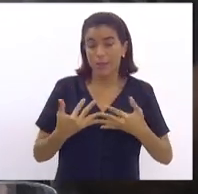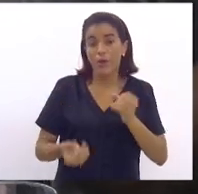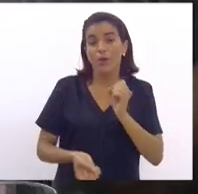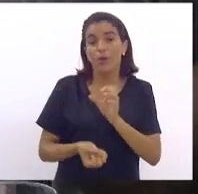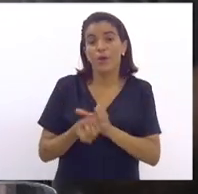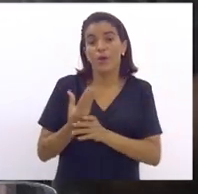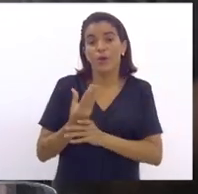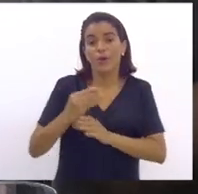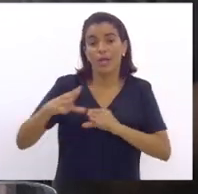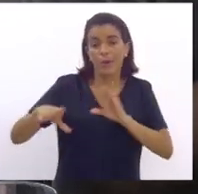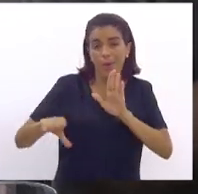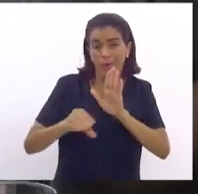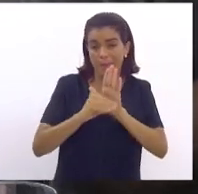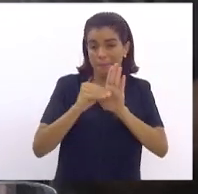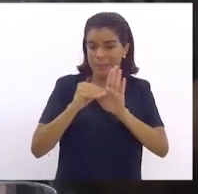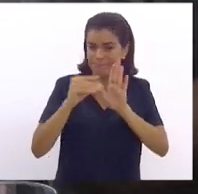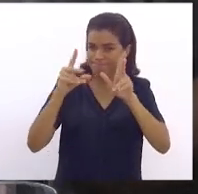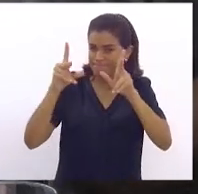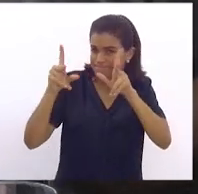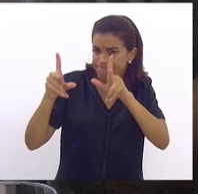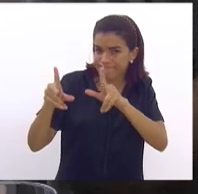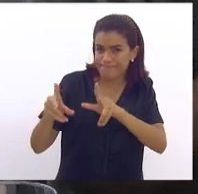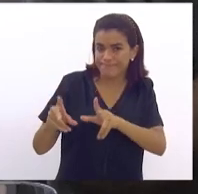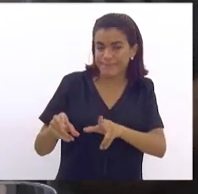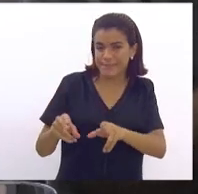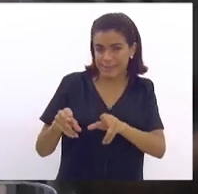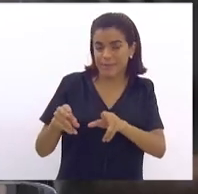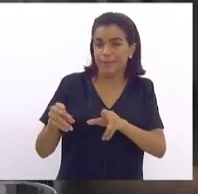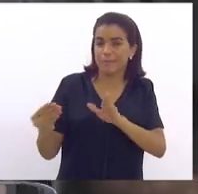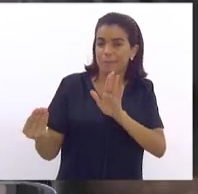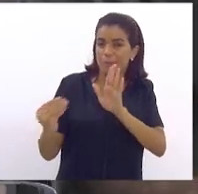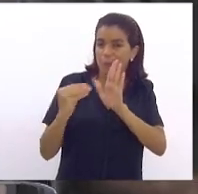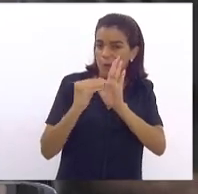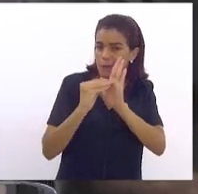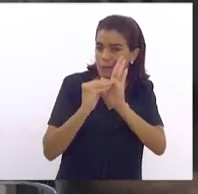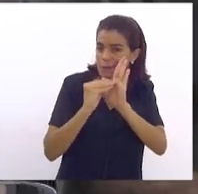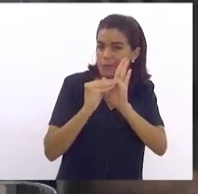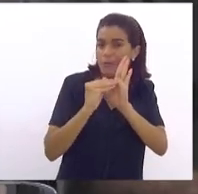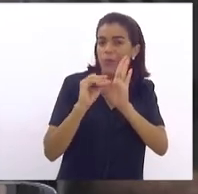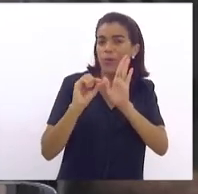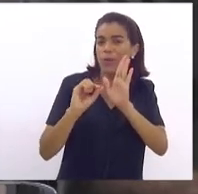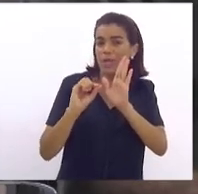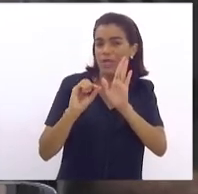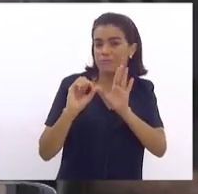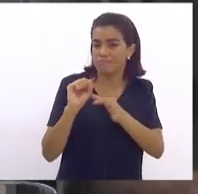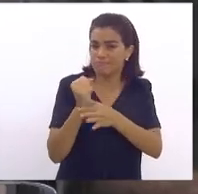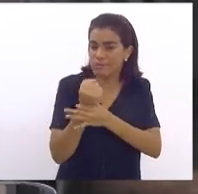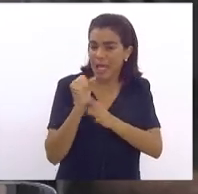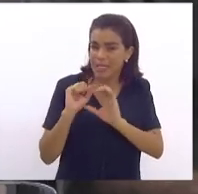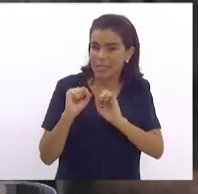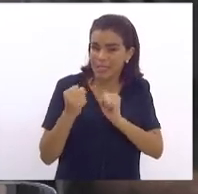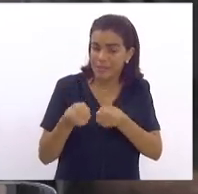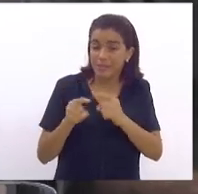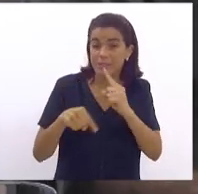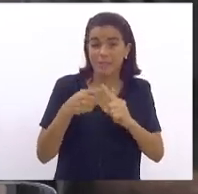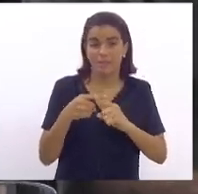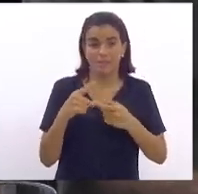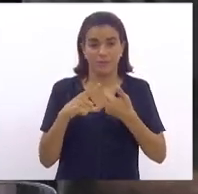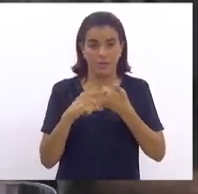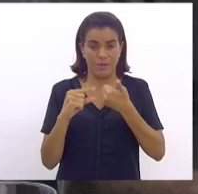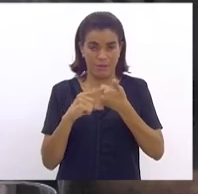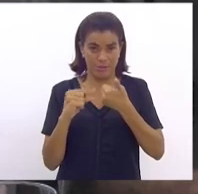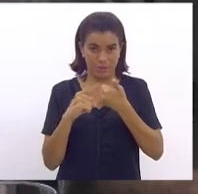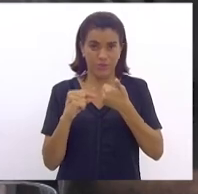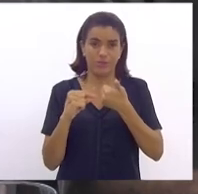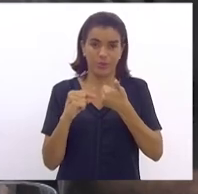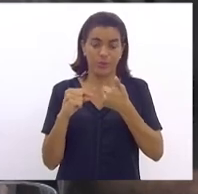à lei original, exatamente colocando a sustentação, a defesa e o artigo que